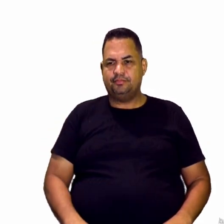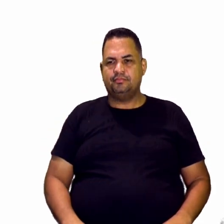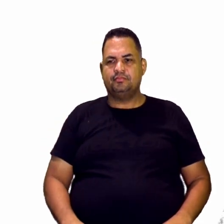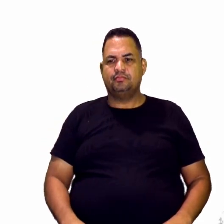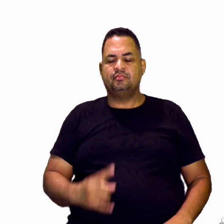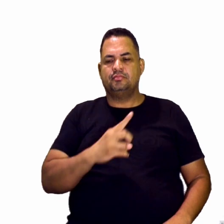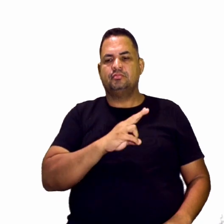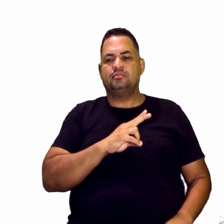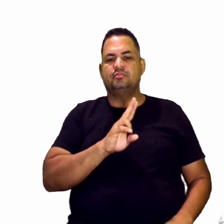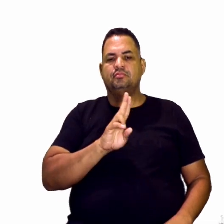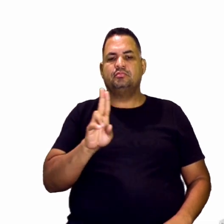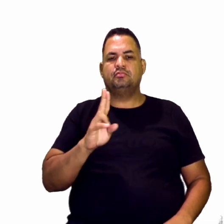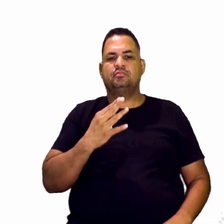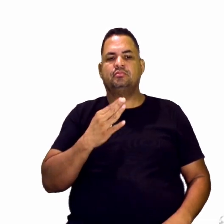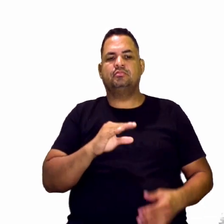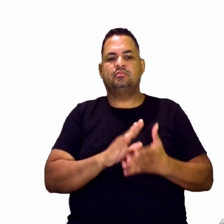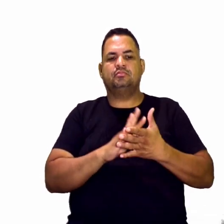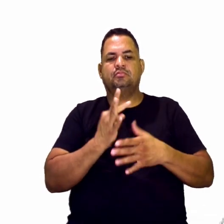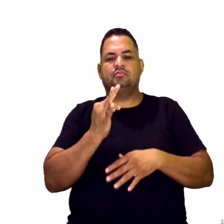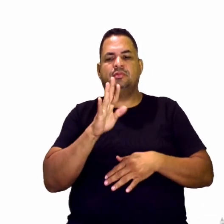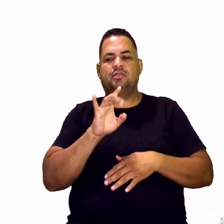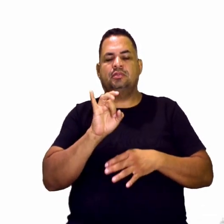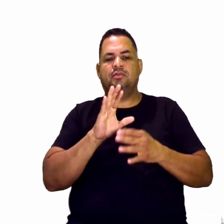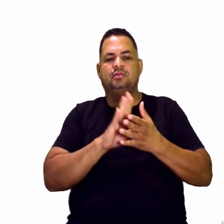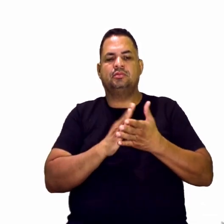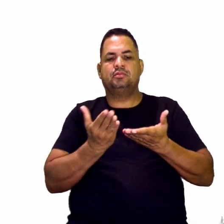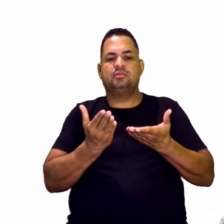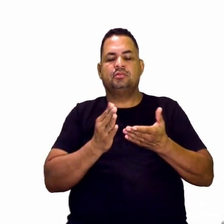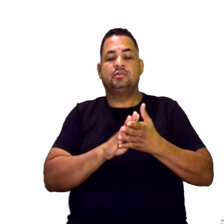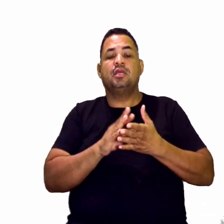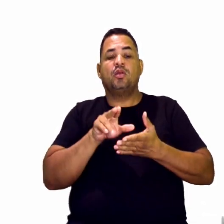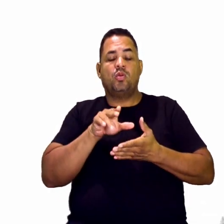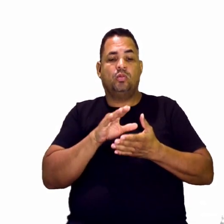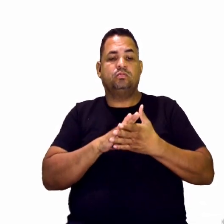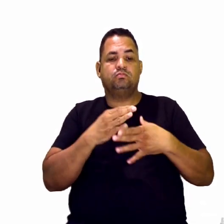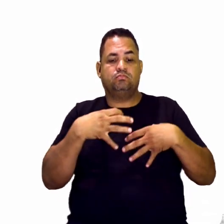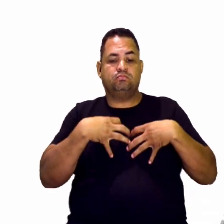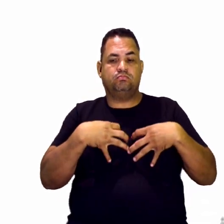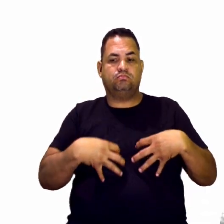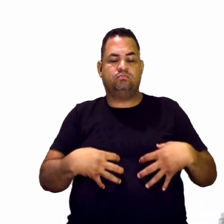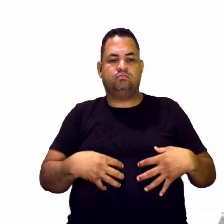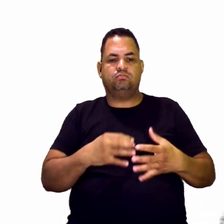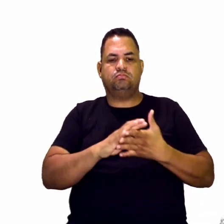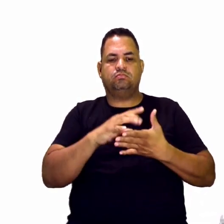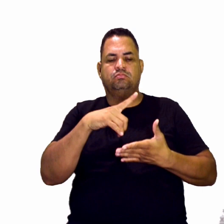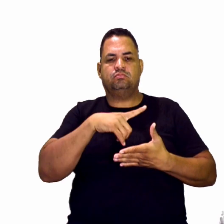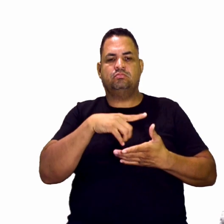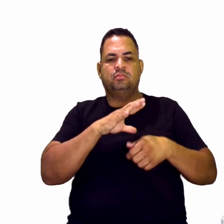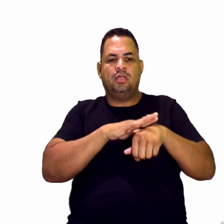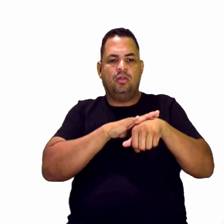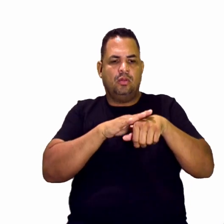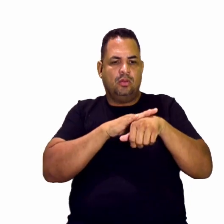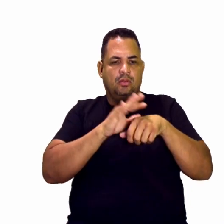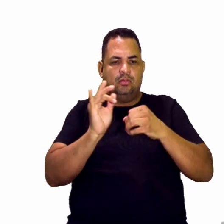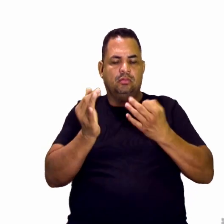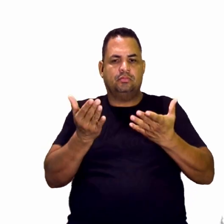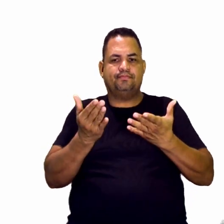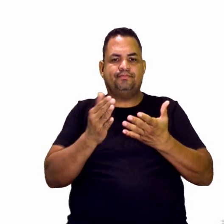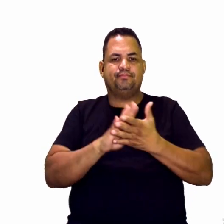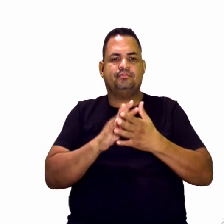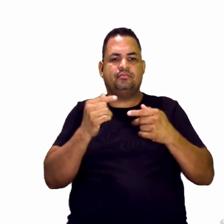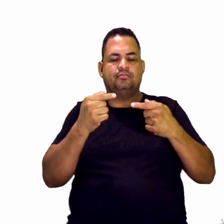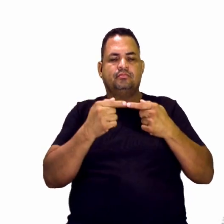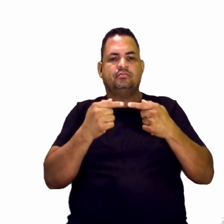como o nome já diz, tecido, então quer dizer que eles formam o mesmo órgão. Então, essas células têm que, de alguma forma,